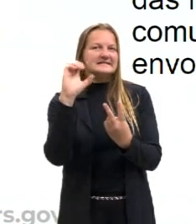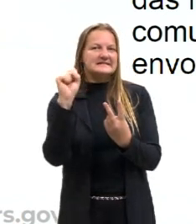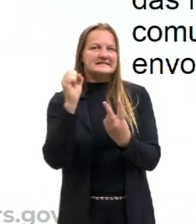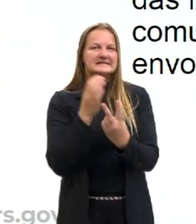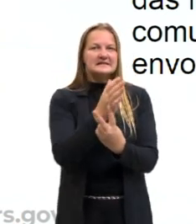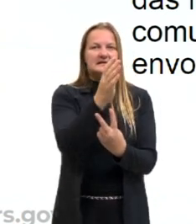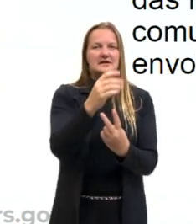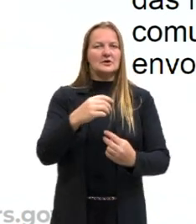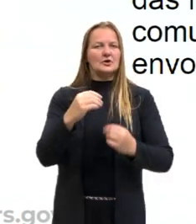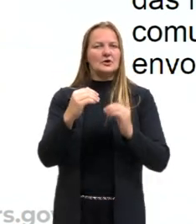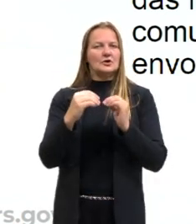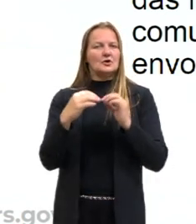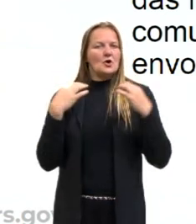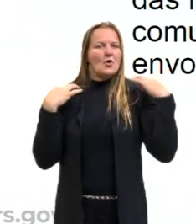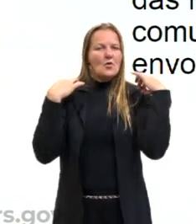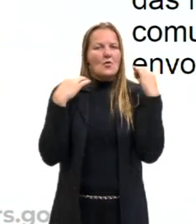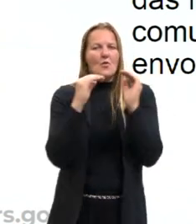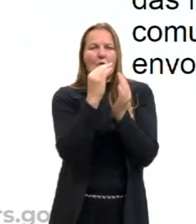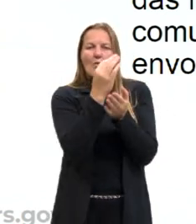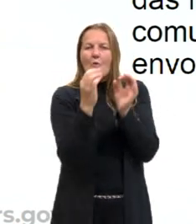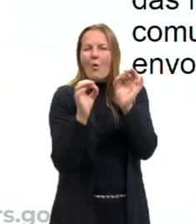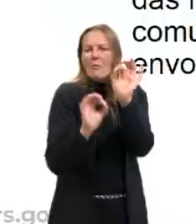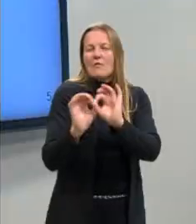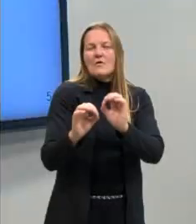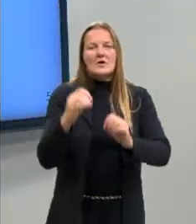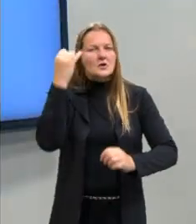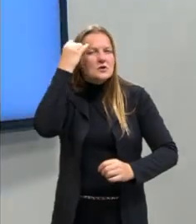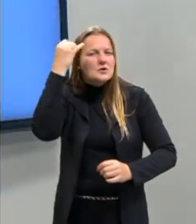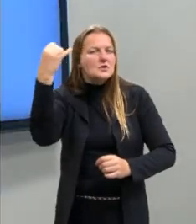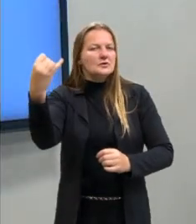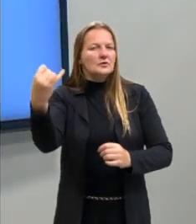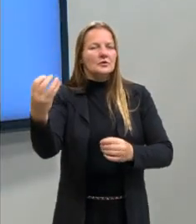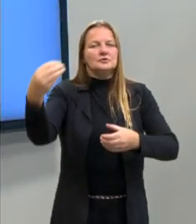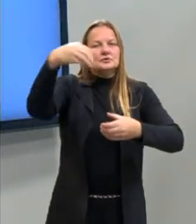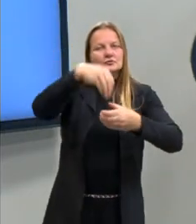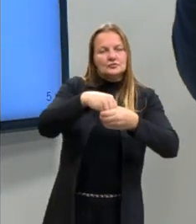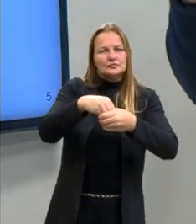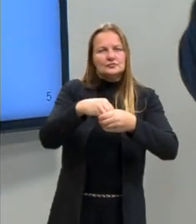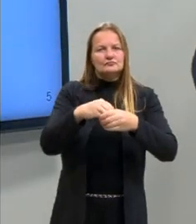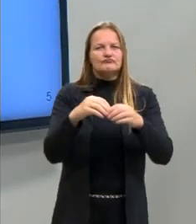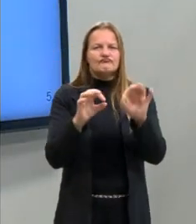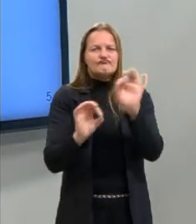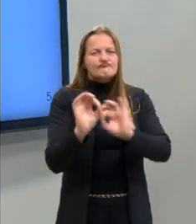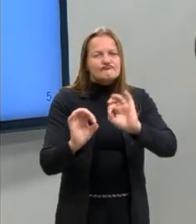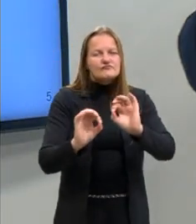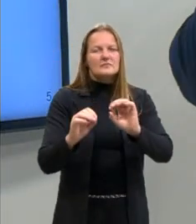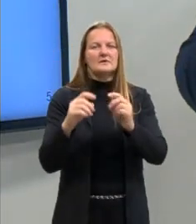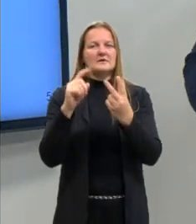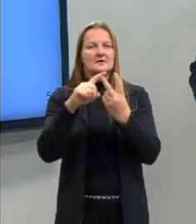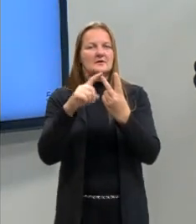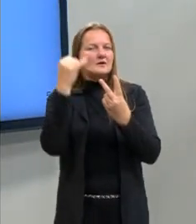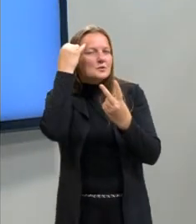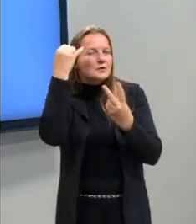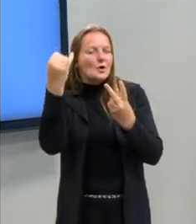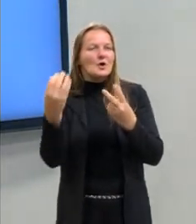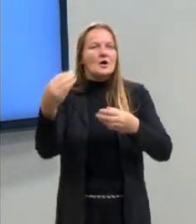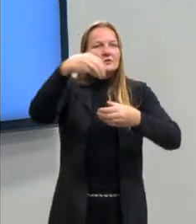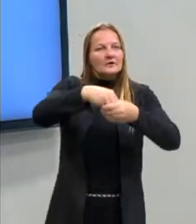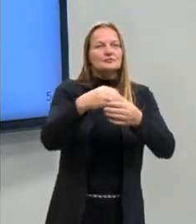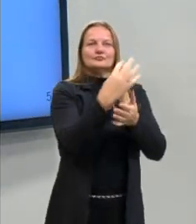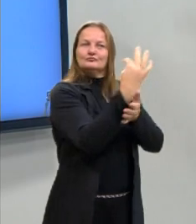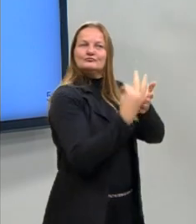que estilo e precisa ter o que ideologia Então são duas dois aspectos que se encontram